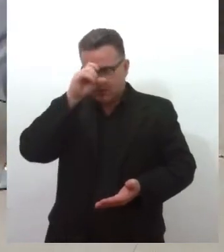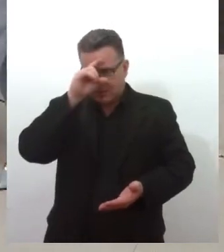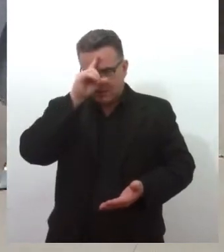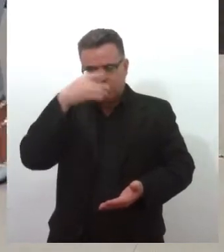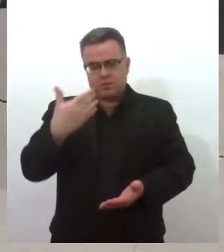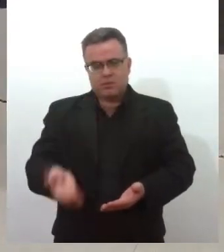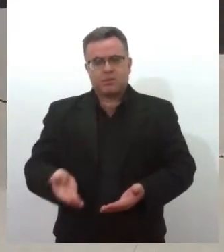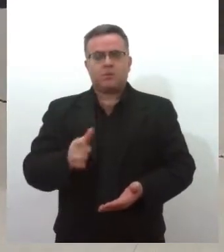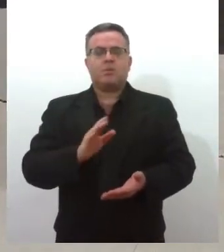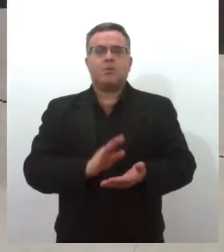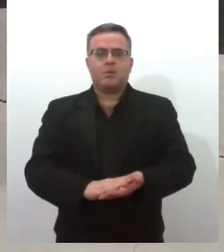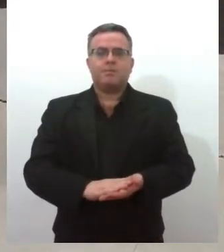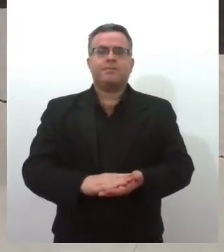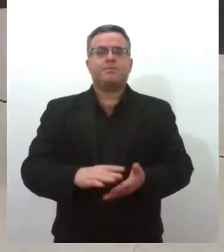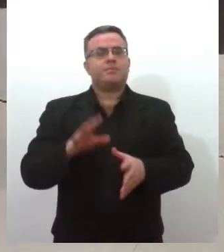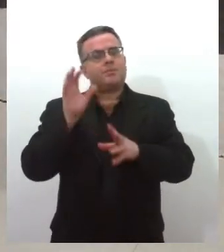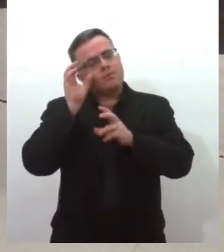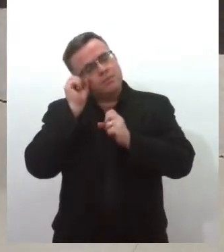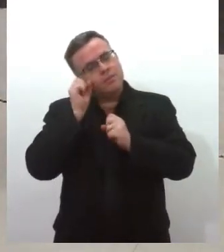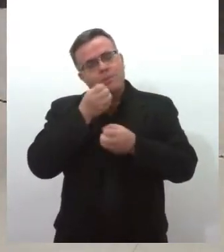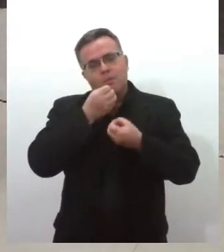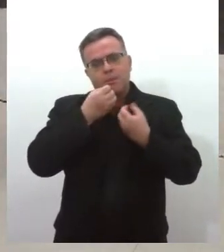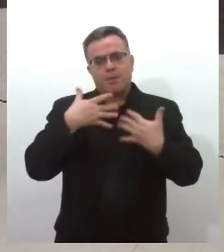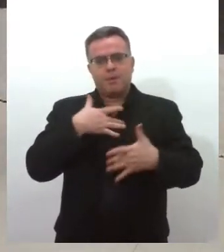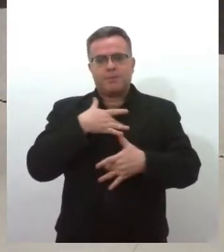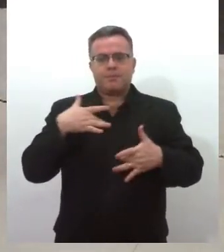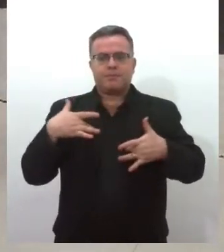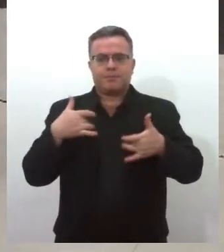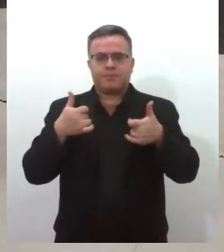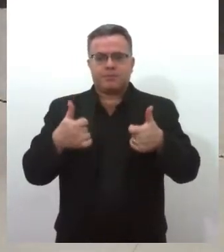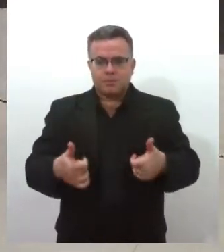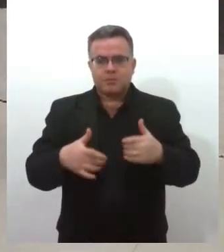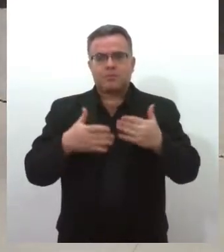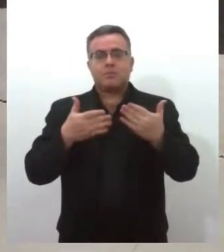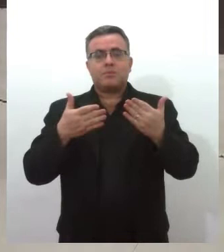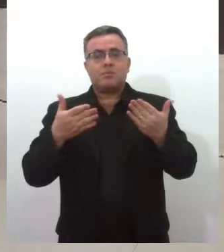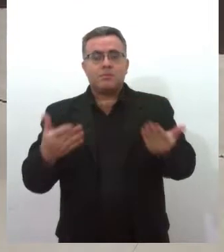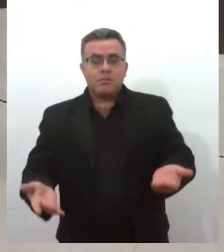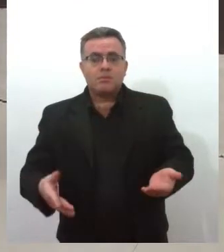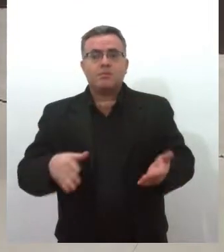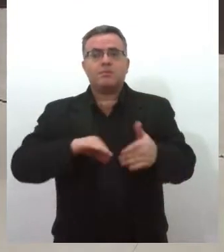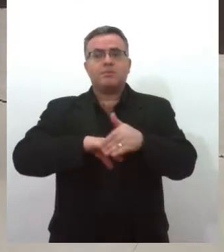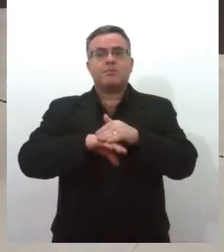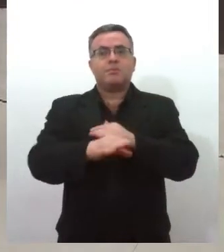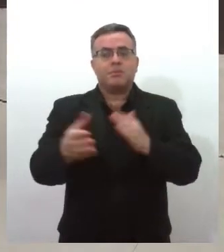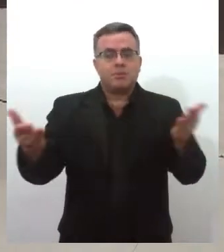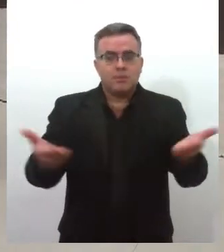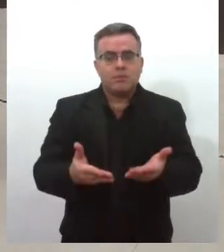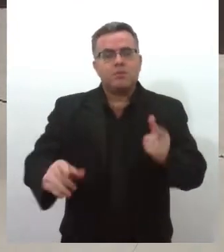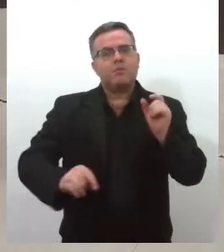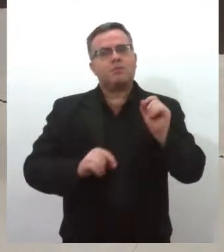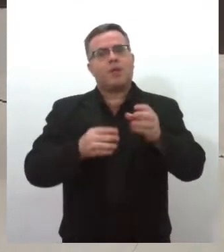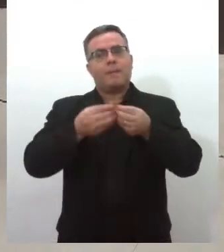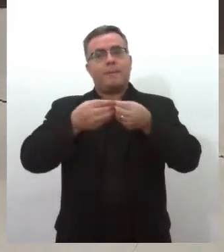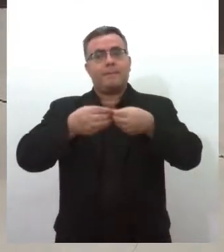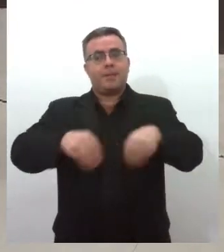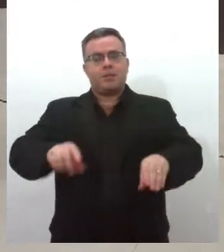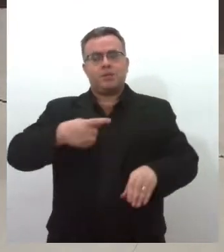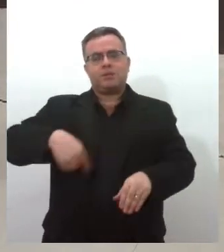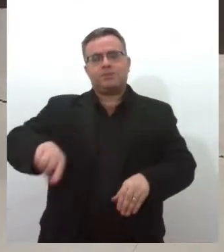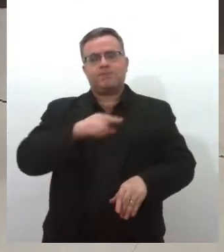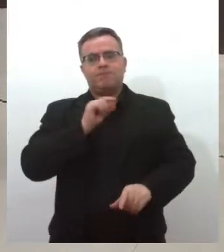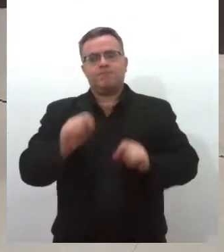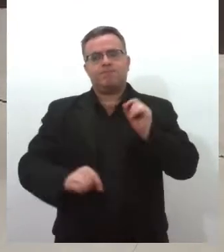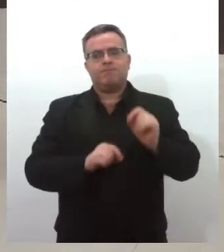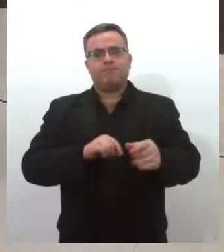Apesar de o sono ser essencial para o bom funcionamento geral do organismo, tornou-se comum nos tempos atuais o prejuízo ao repouso devido